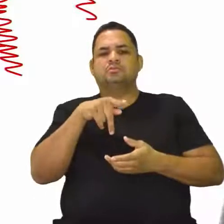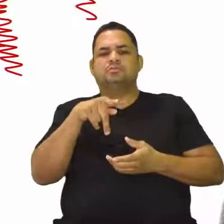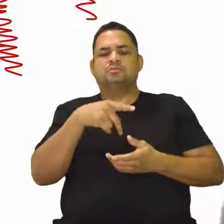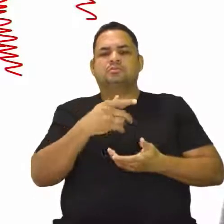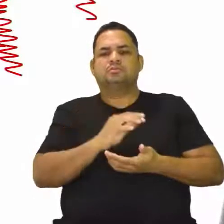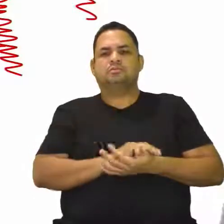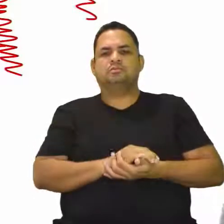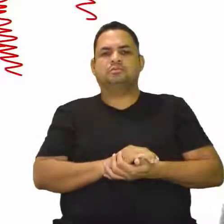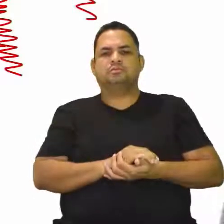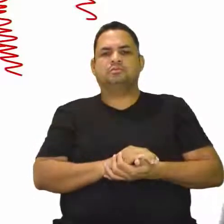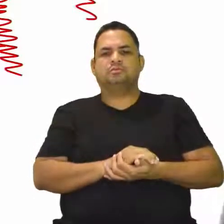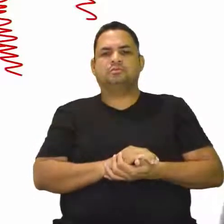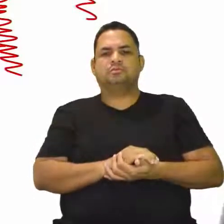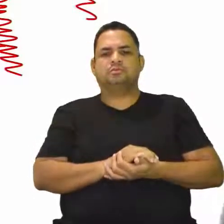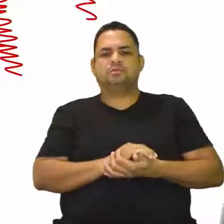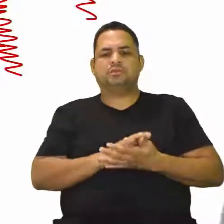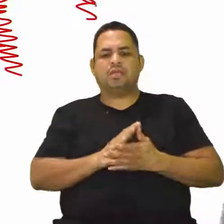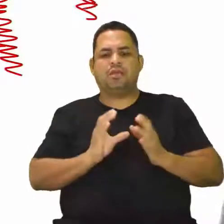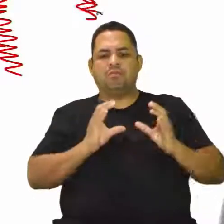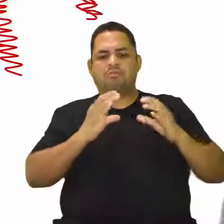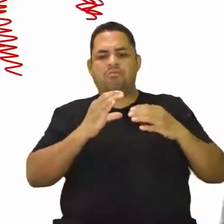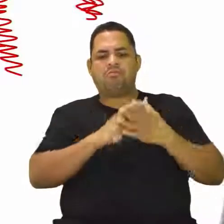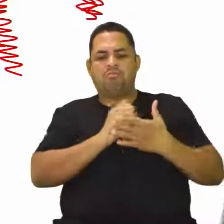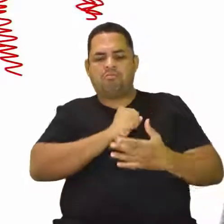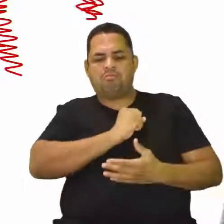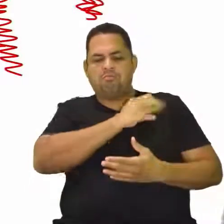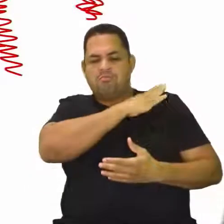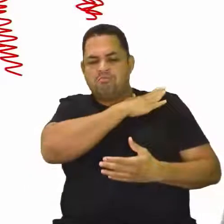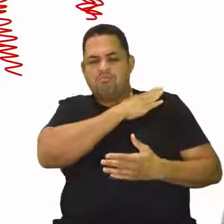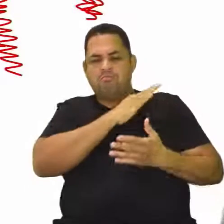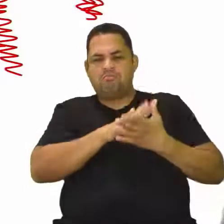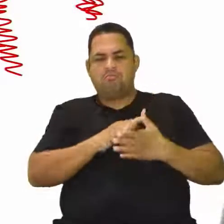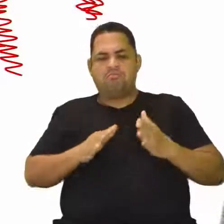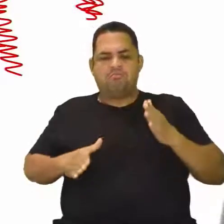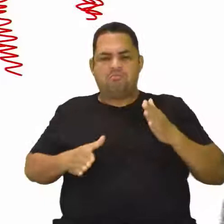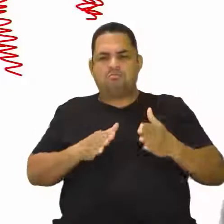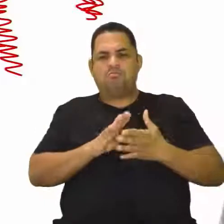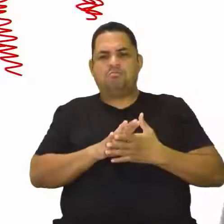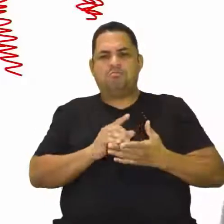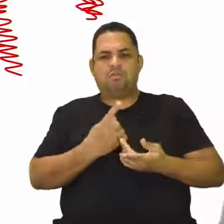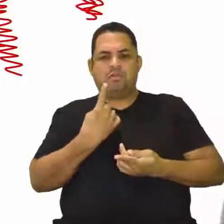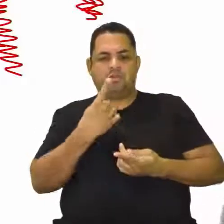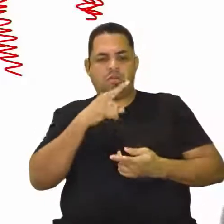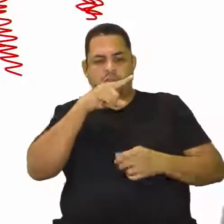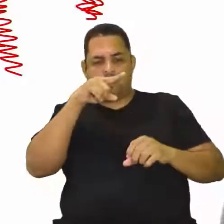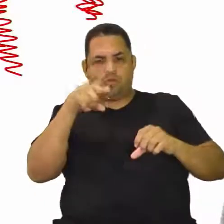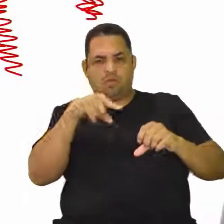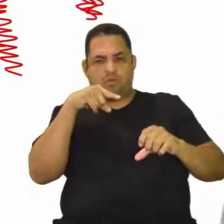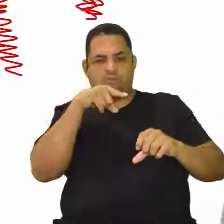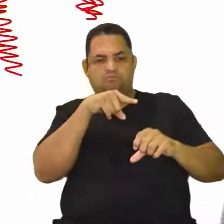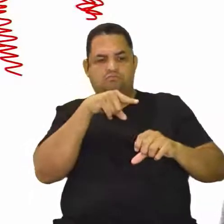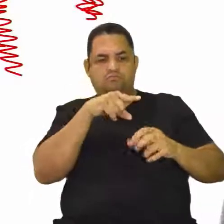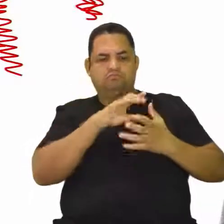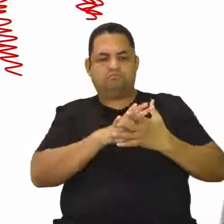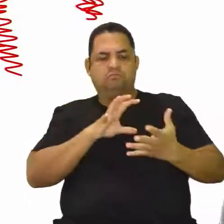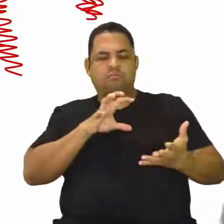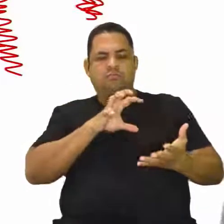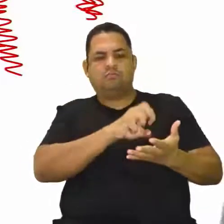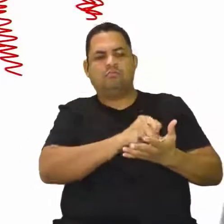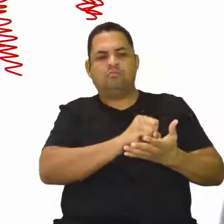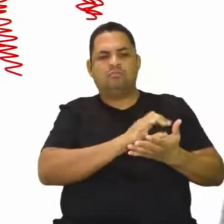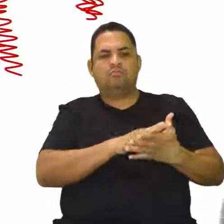porque esse exército eu pegava esse único alvo para